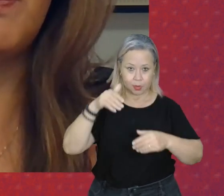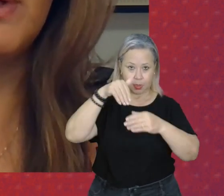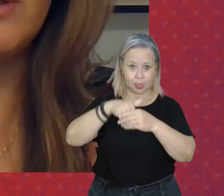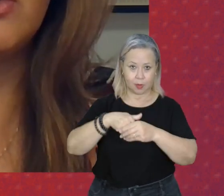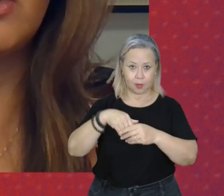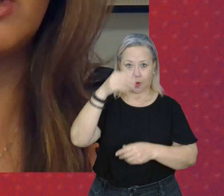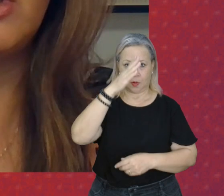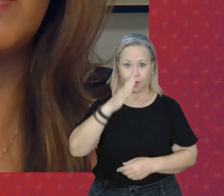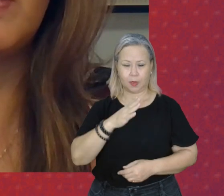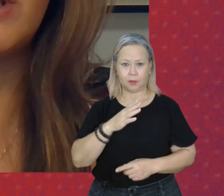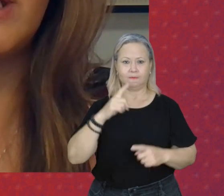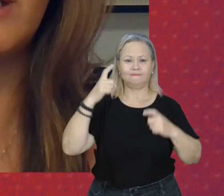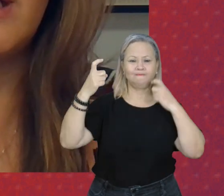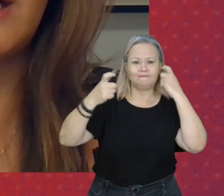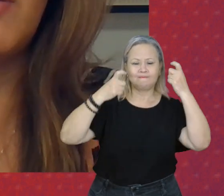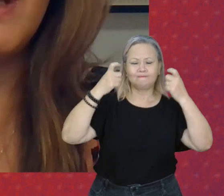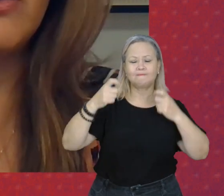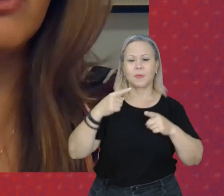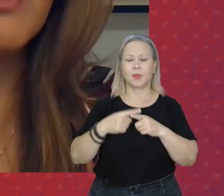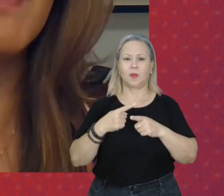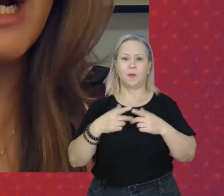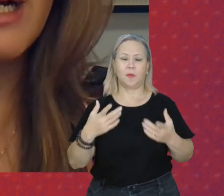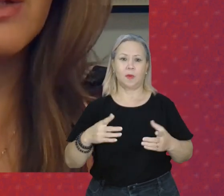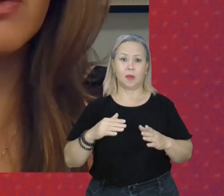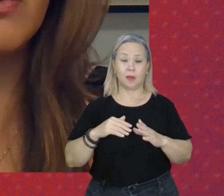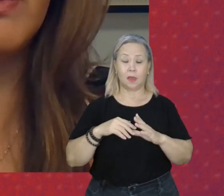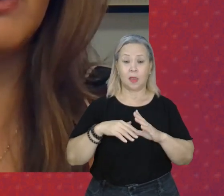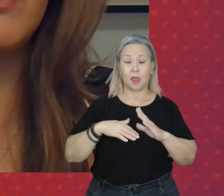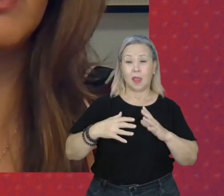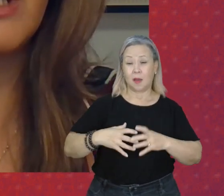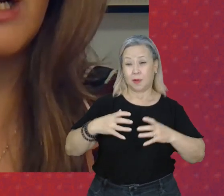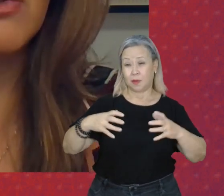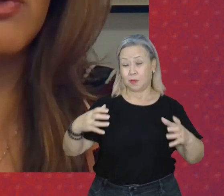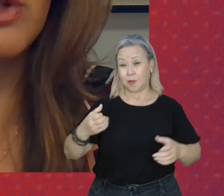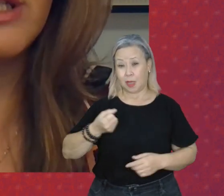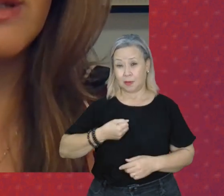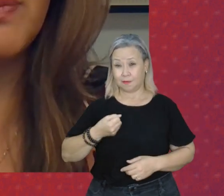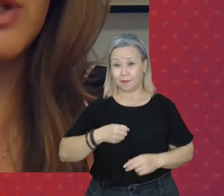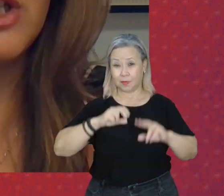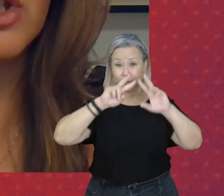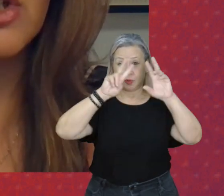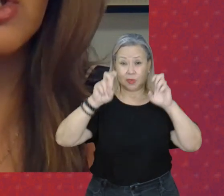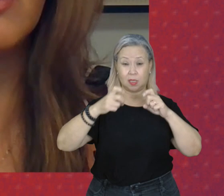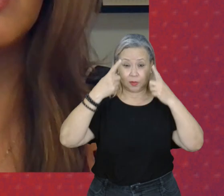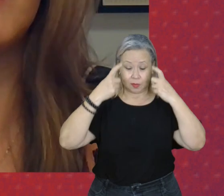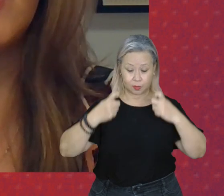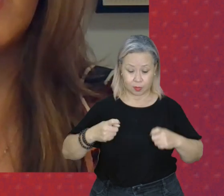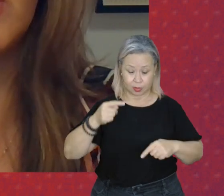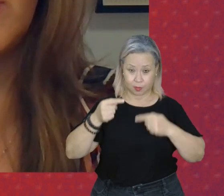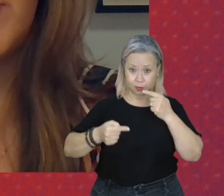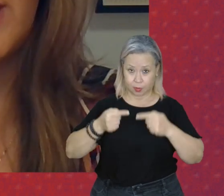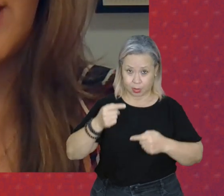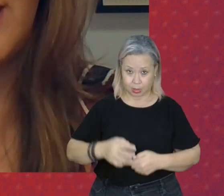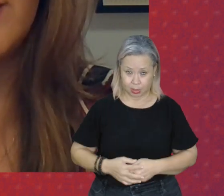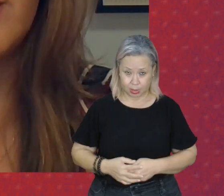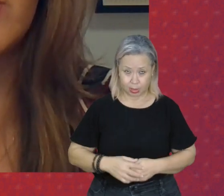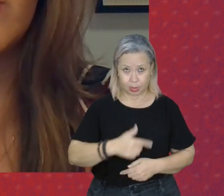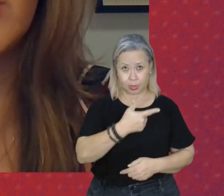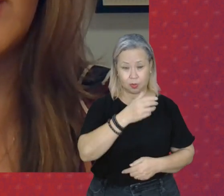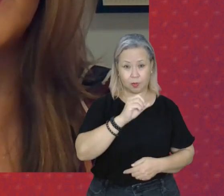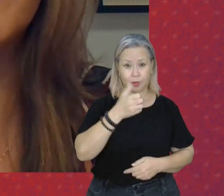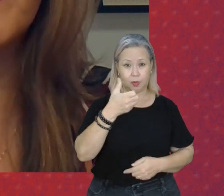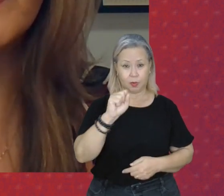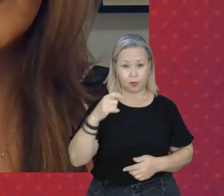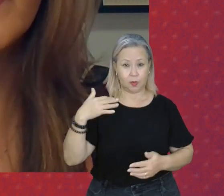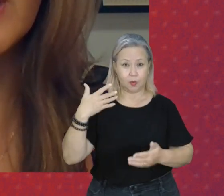muito preocupante, gente, porque aumentou demais os casos de violência política de 2018 para cá, né?